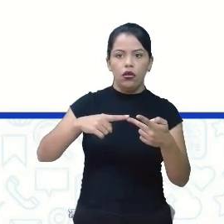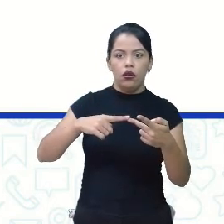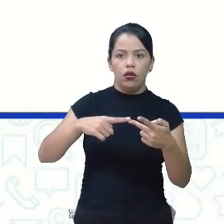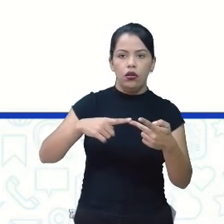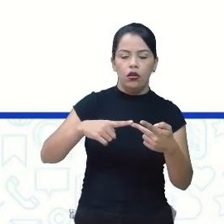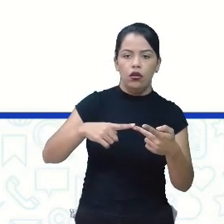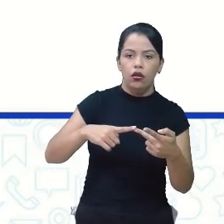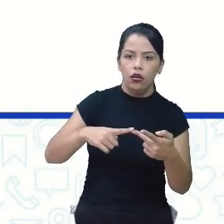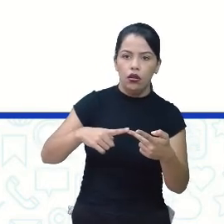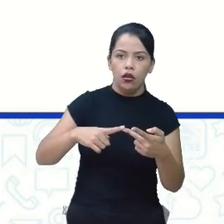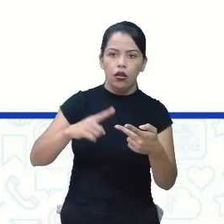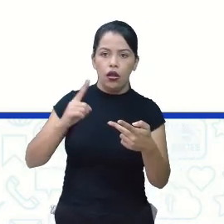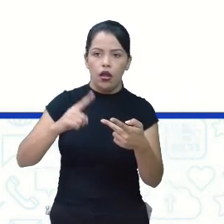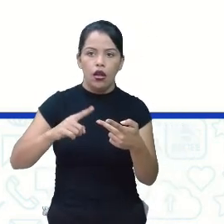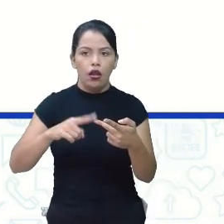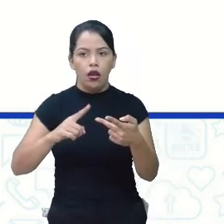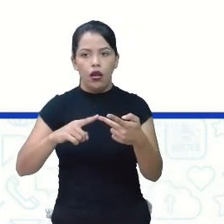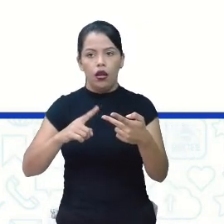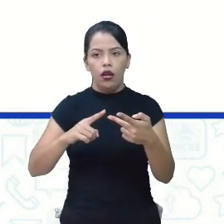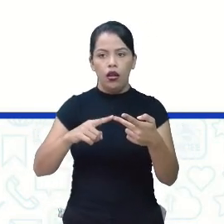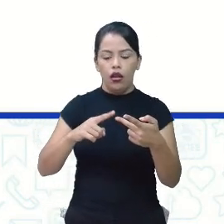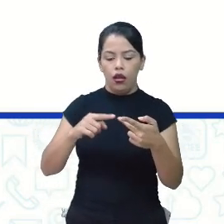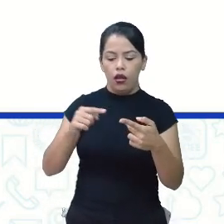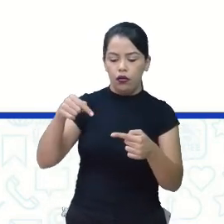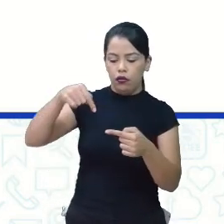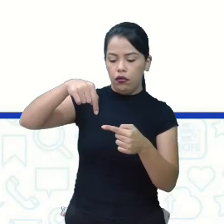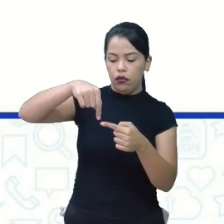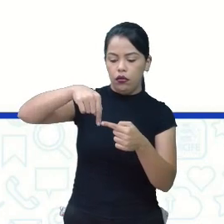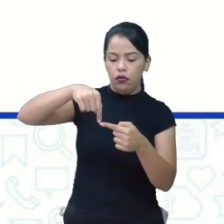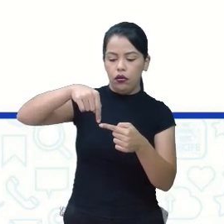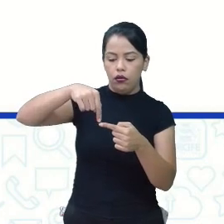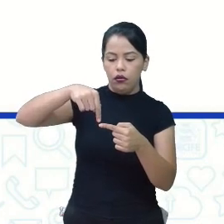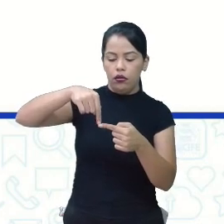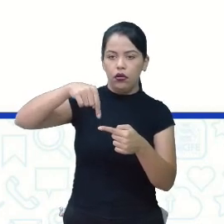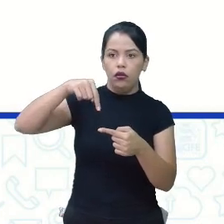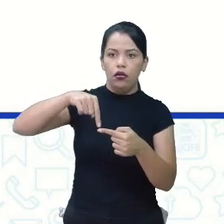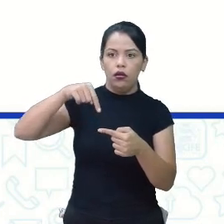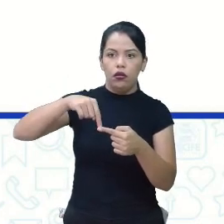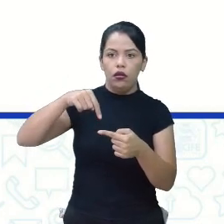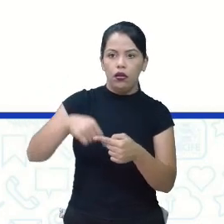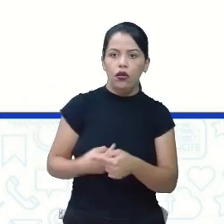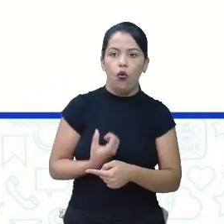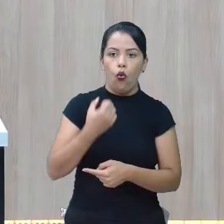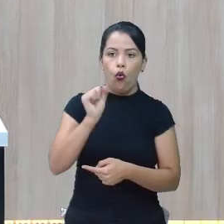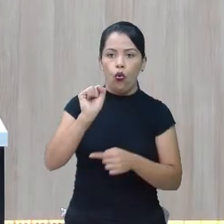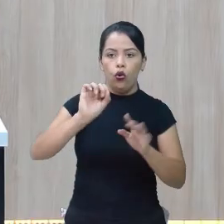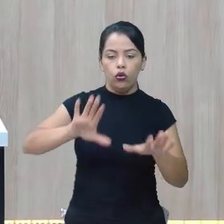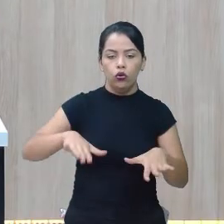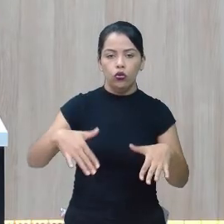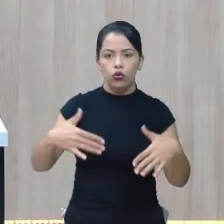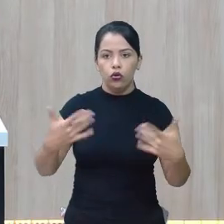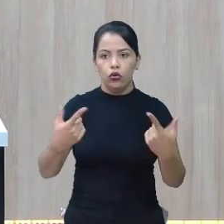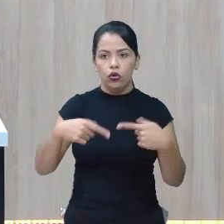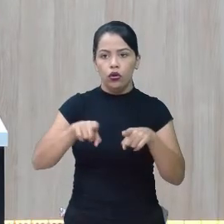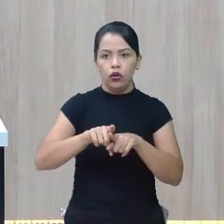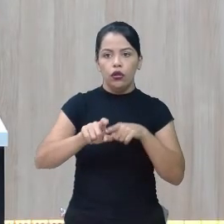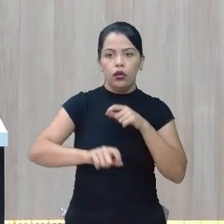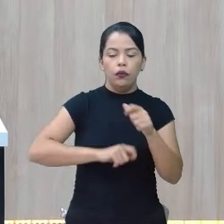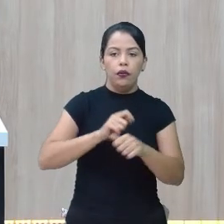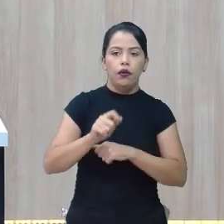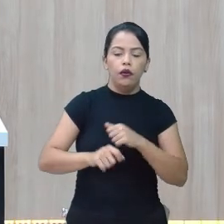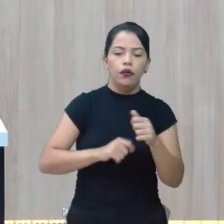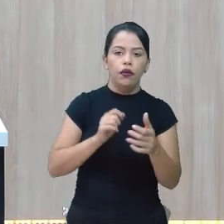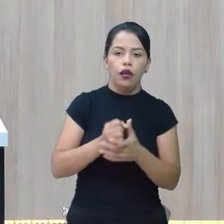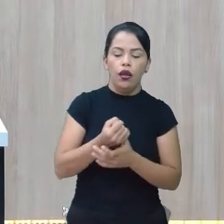ali atrás. A gente tem aqui, ó, o volume do bloco retangular, e a gente já viu isso, a gente viu essa definição